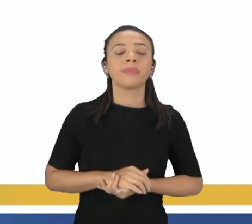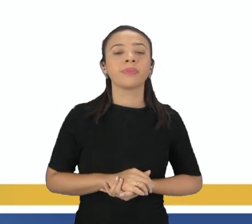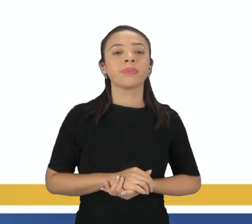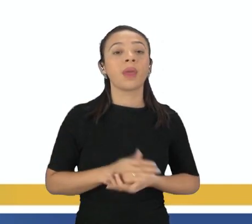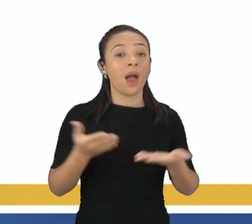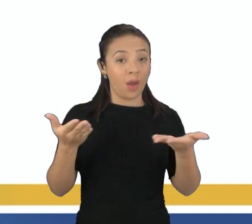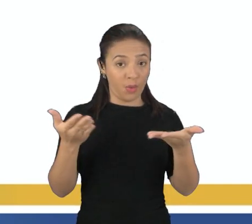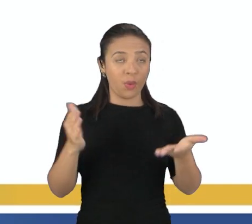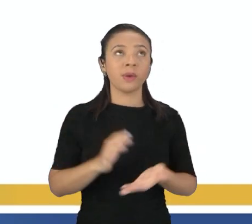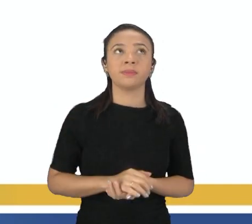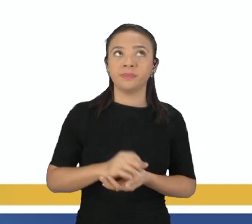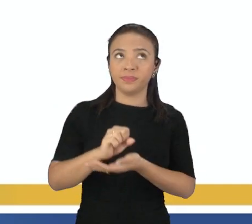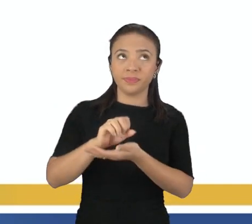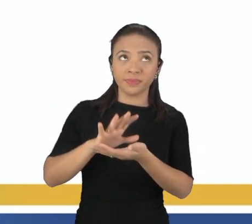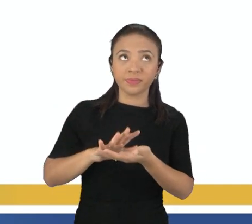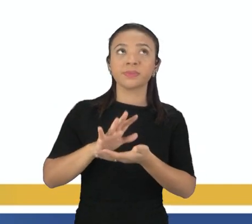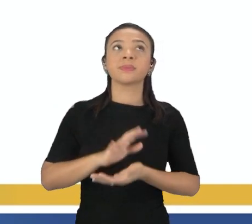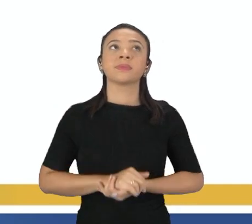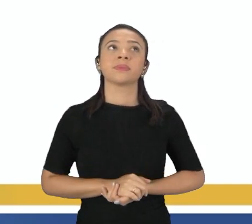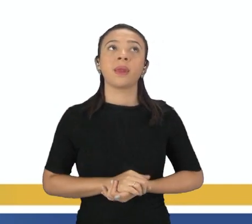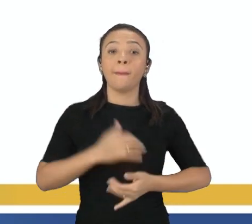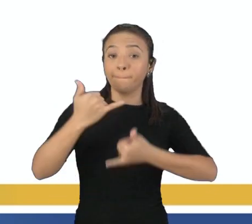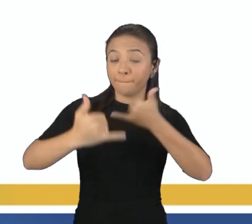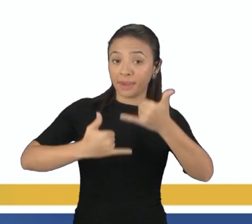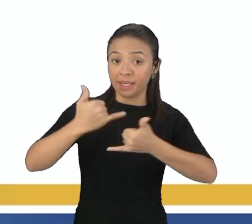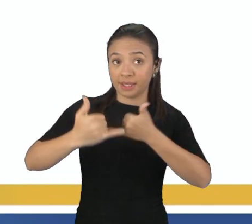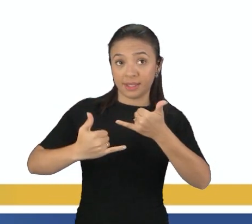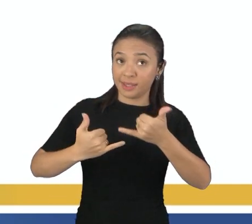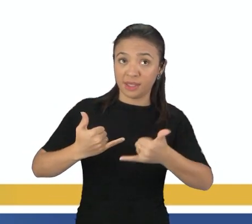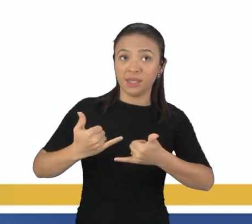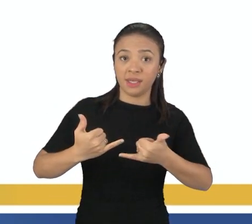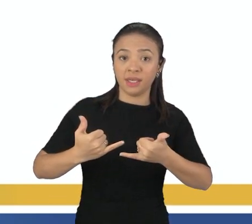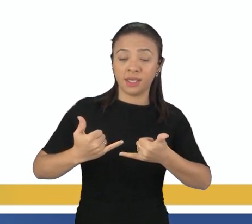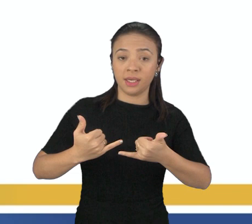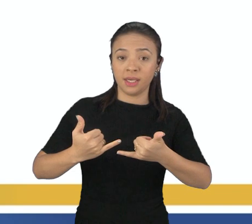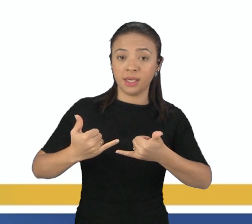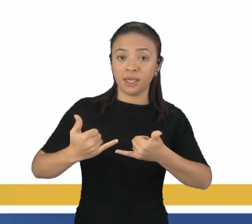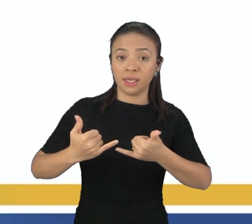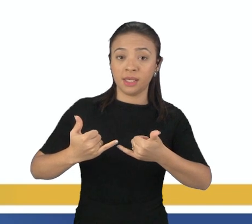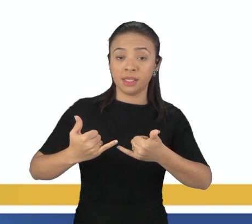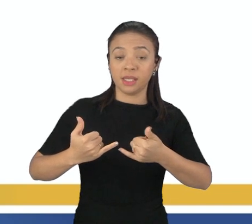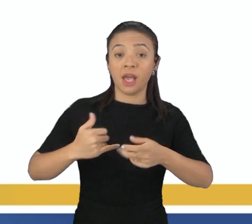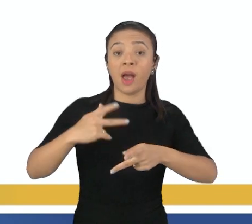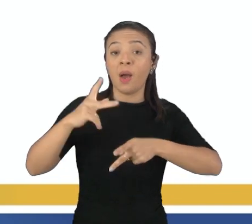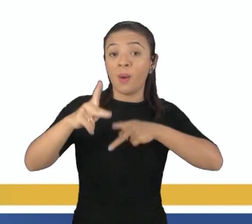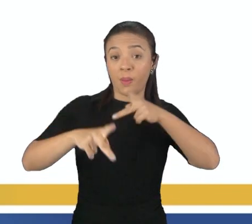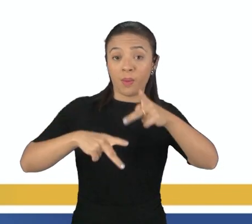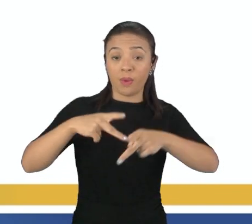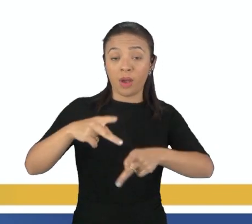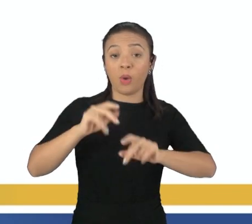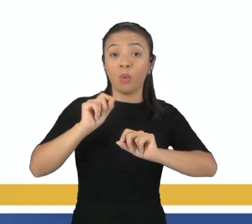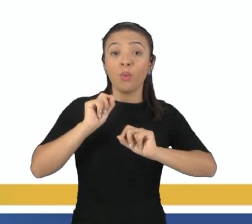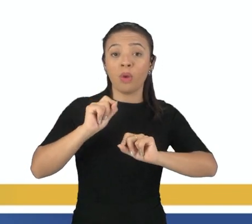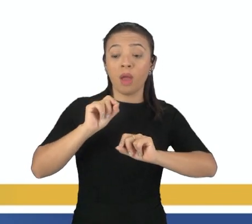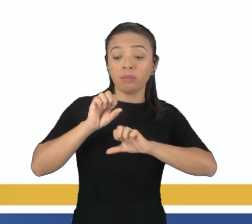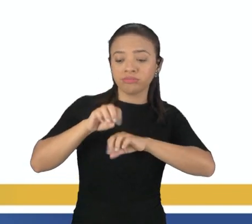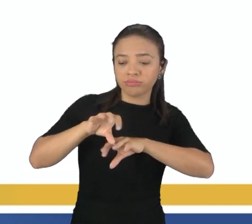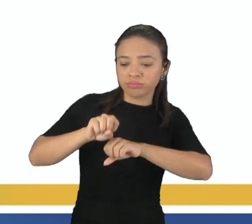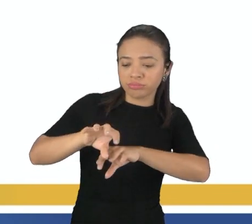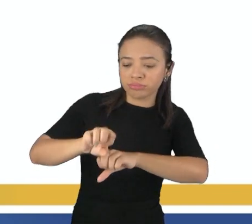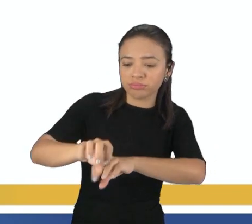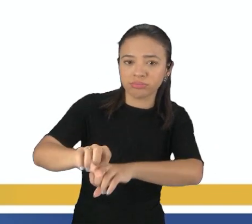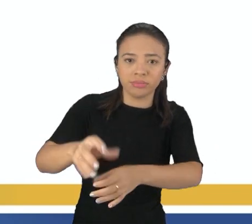lá. Exercitando. Jogos populares são aqueles que foram passados de geração em geração. Isto